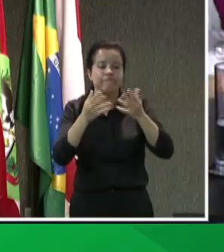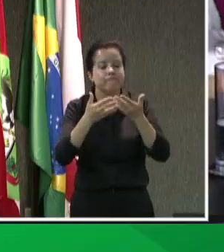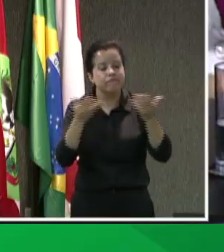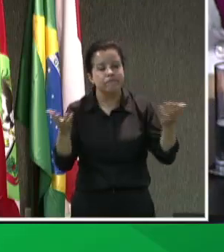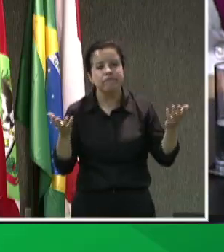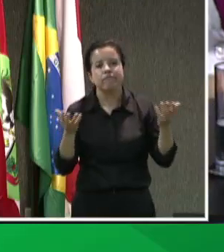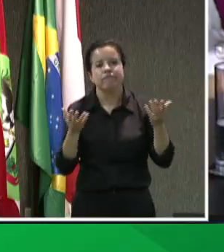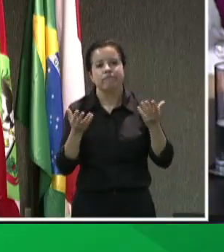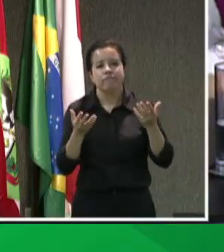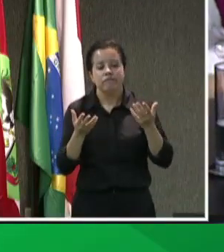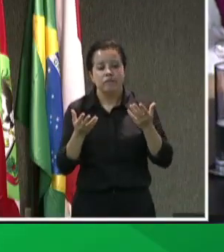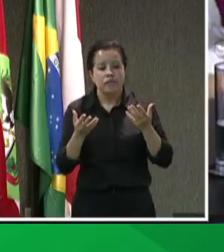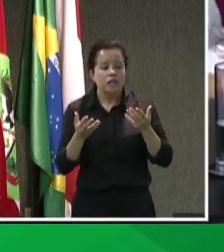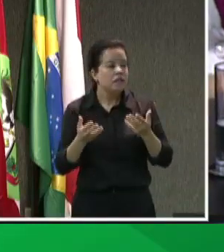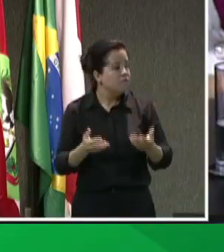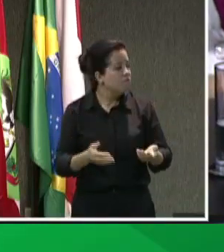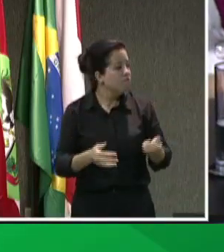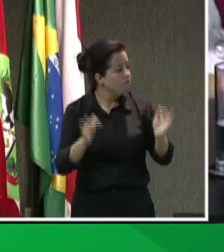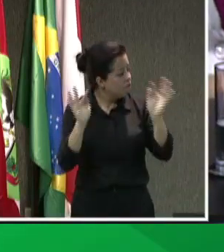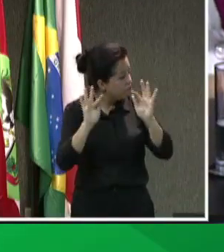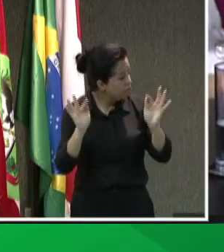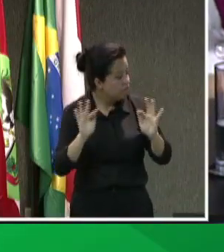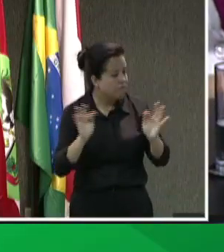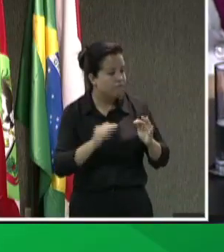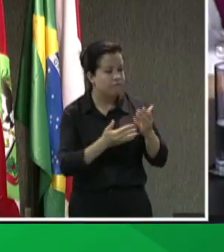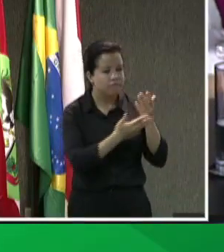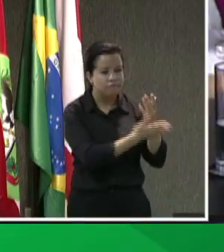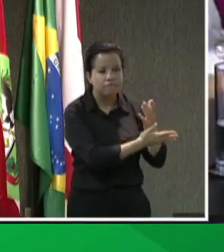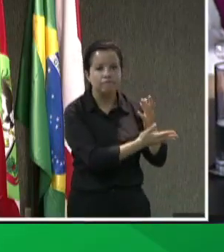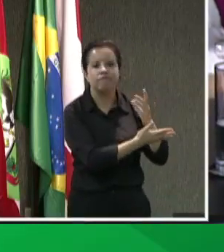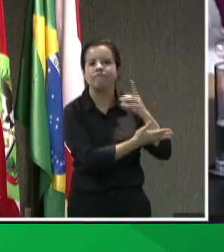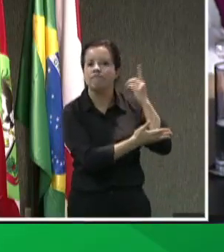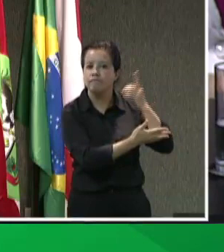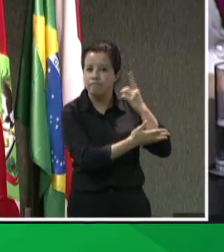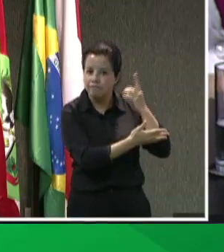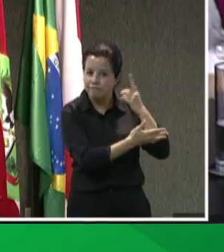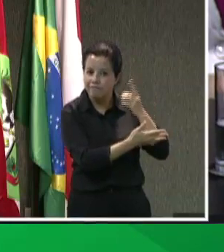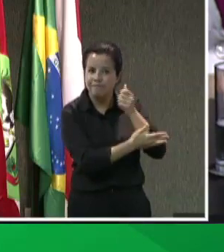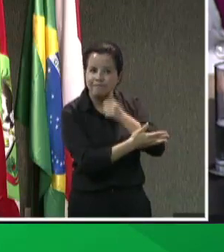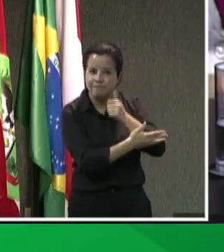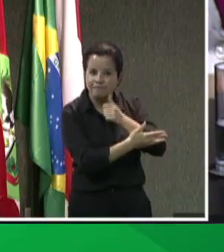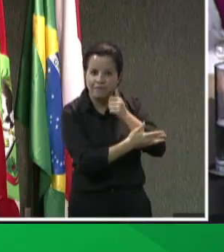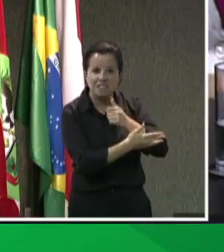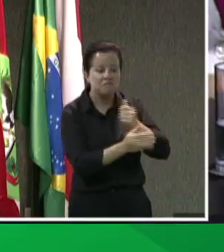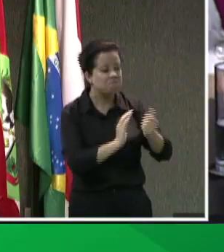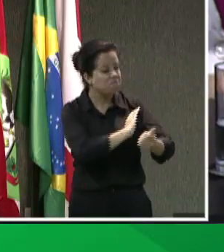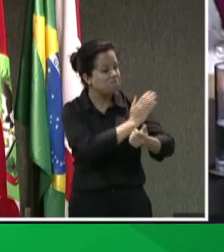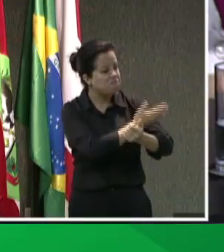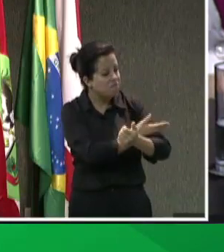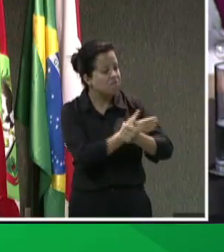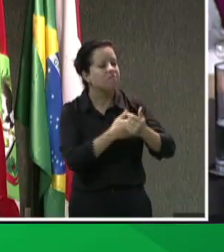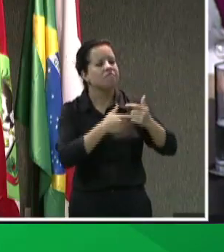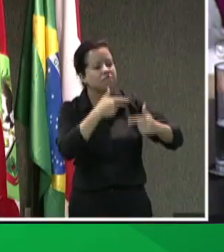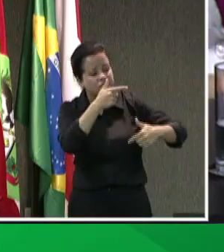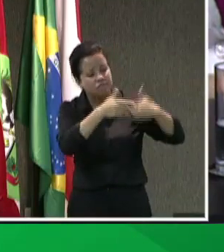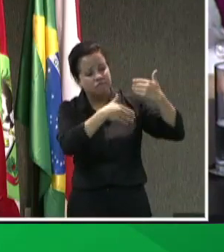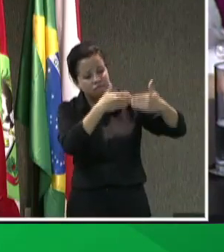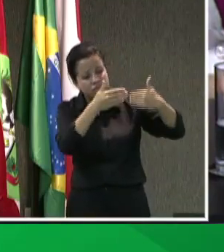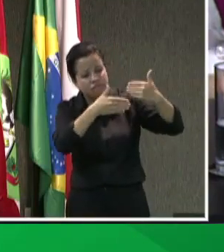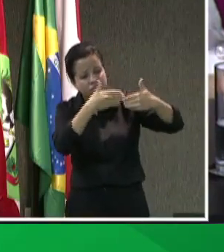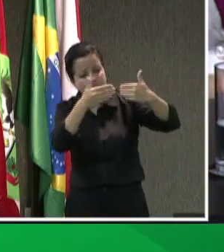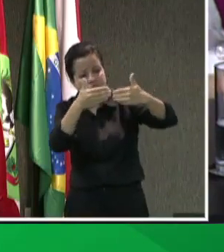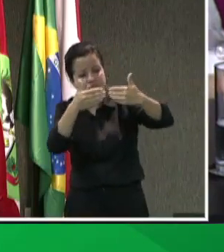honrado, deputada, de estar do seu lado, uma velha guerreira que eu já considero, eu admiro muito o seu trabalho, acompanho aqui